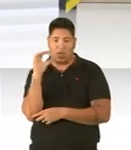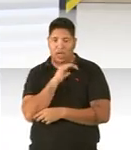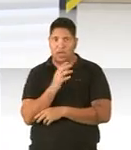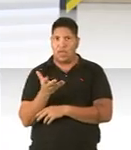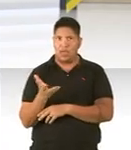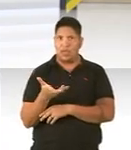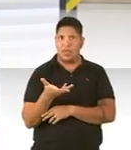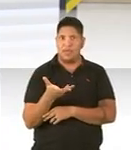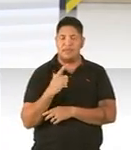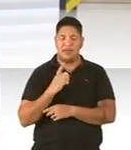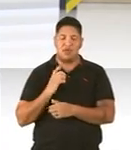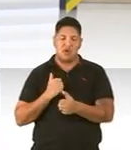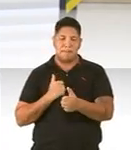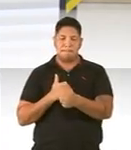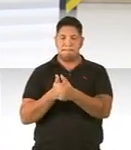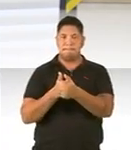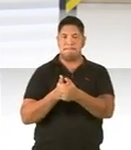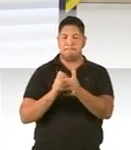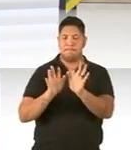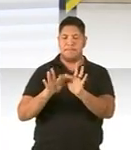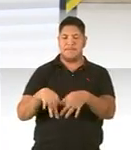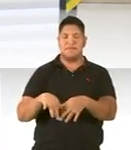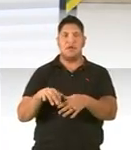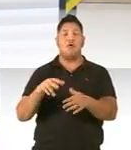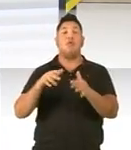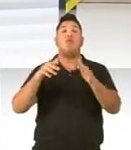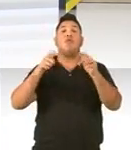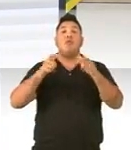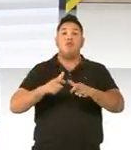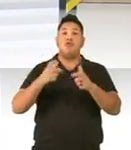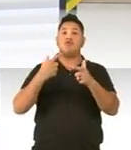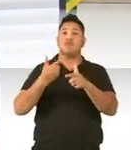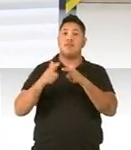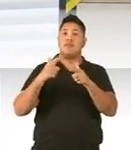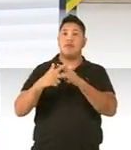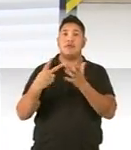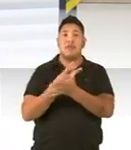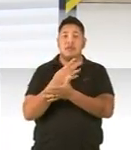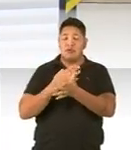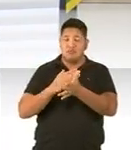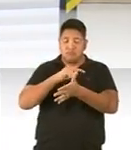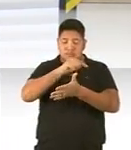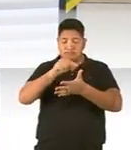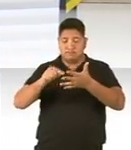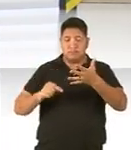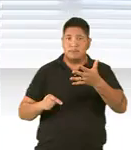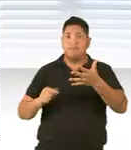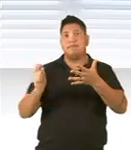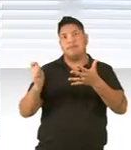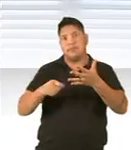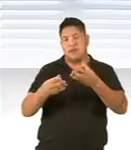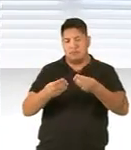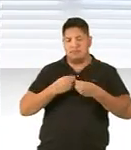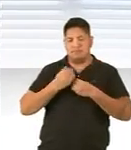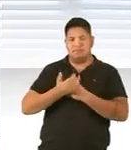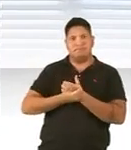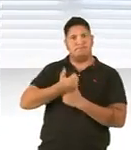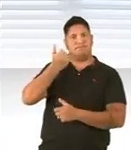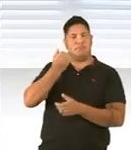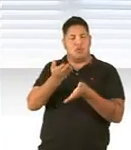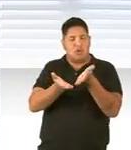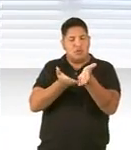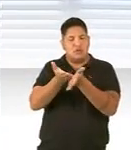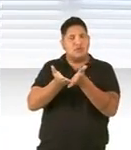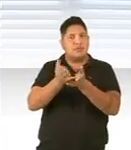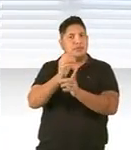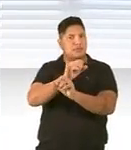operações mais rápidas, mais eficazes, chegar mais perto onde o problema acontece. tudo isso gera o